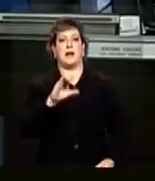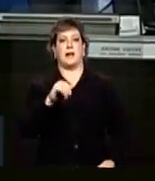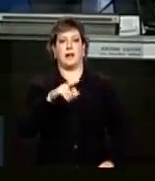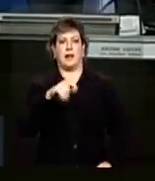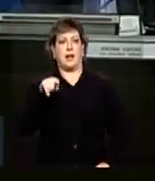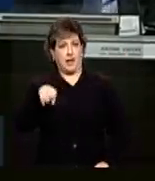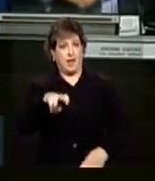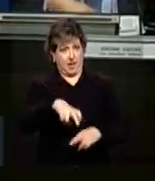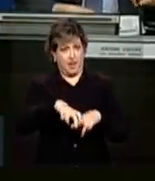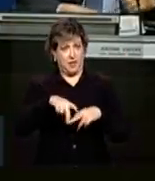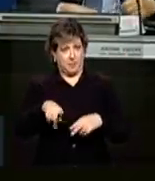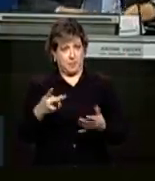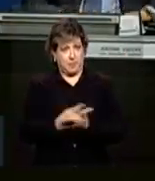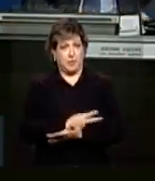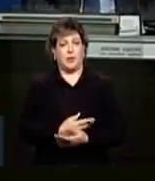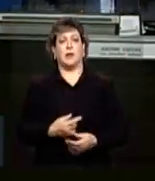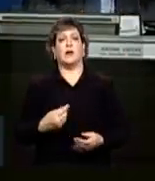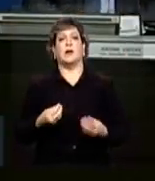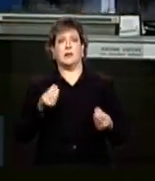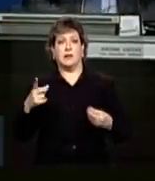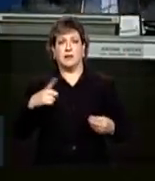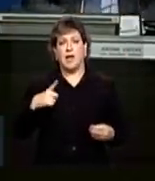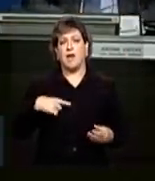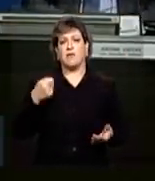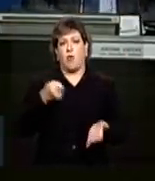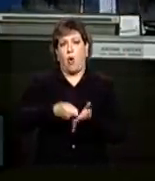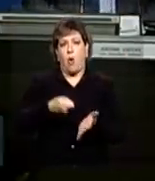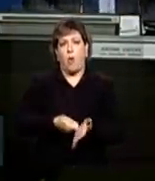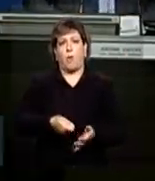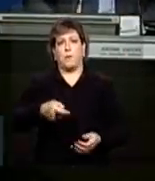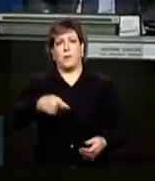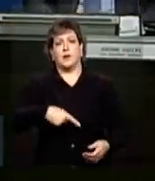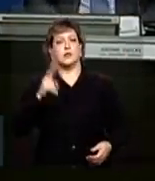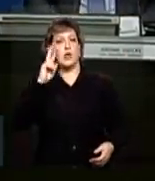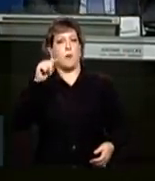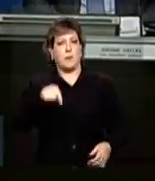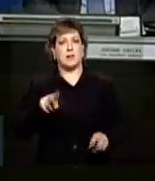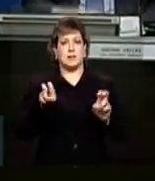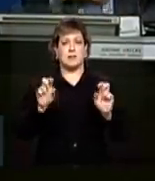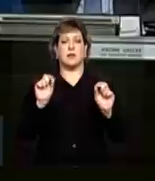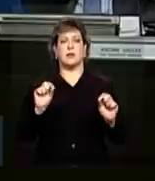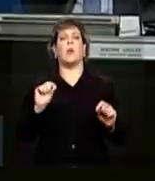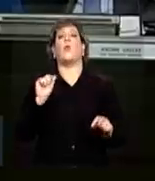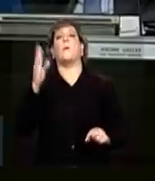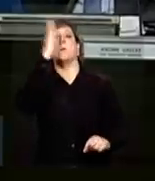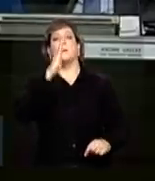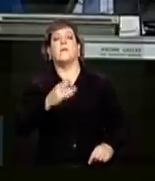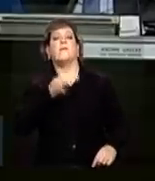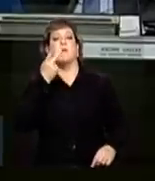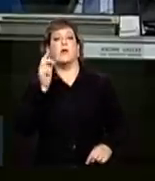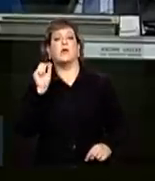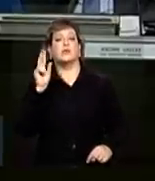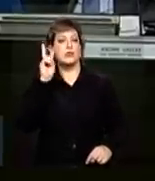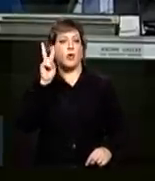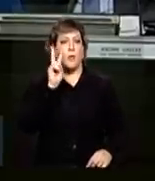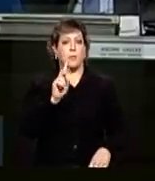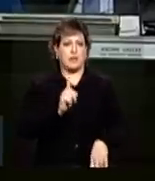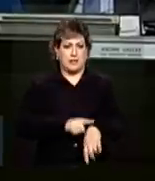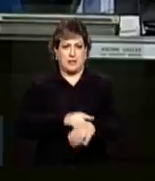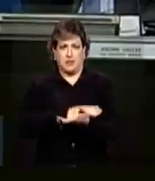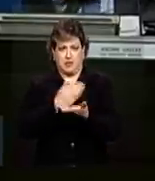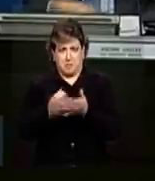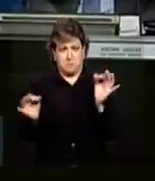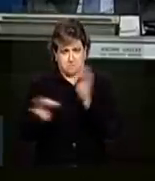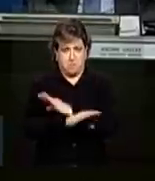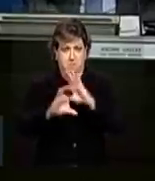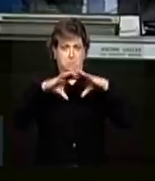cobranças em relação ao Maracanã e que garantias o governo brasileiro ofereceu de que o Maracanã vai ficar pronto em tempo da Copa